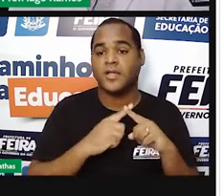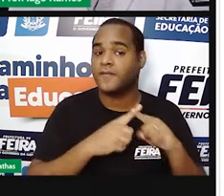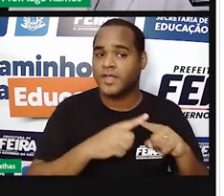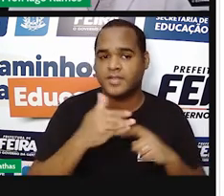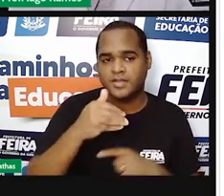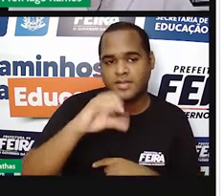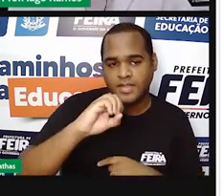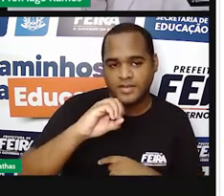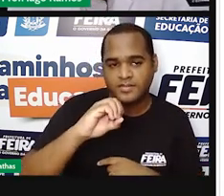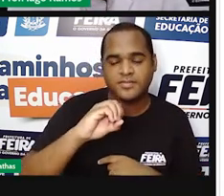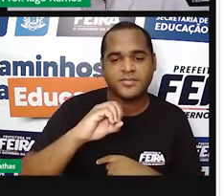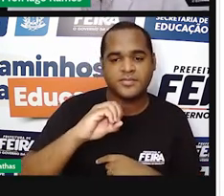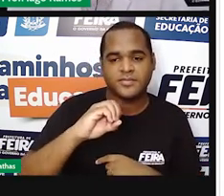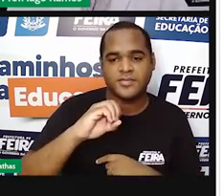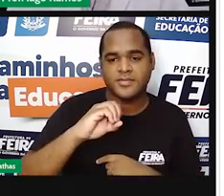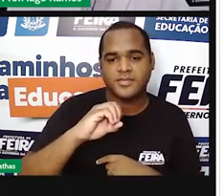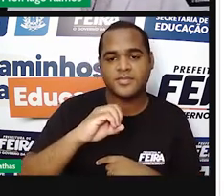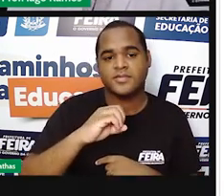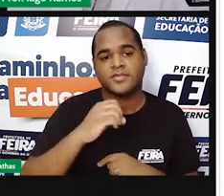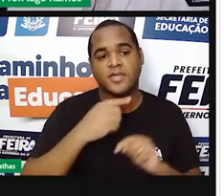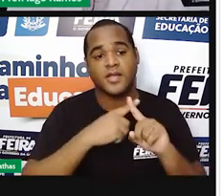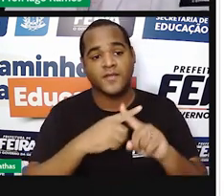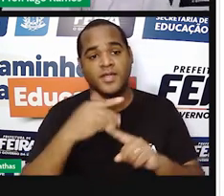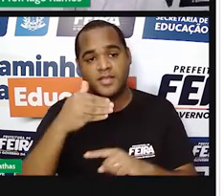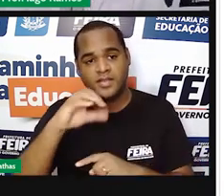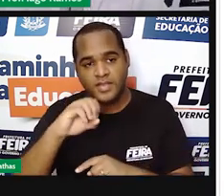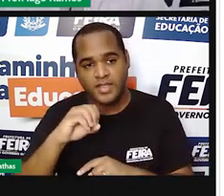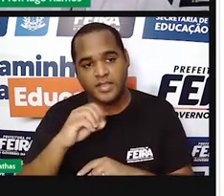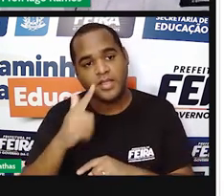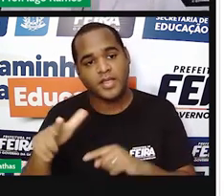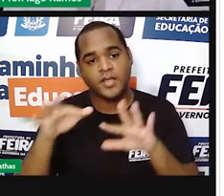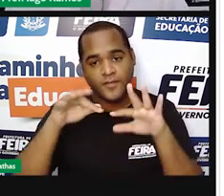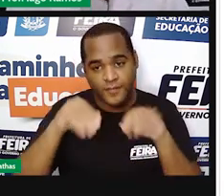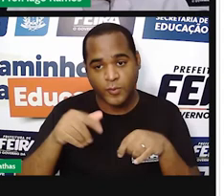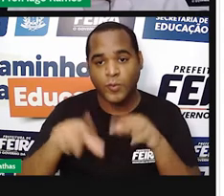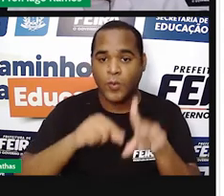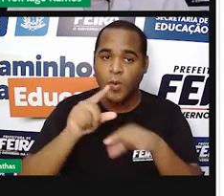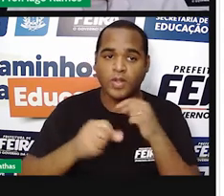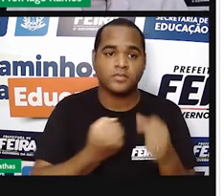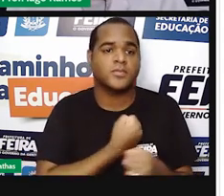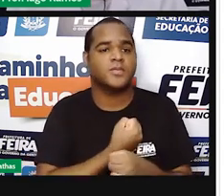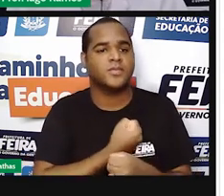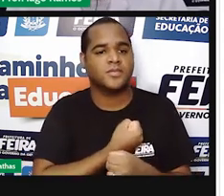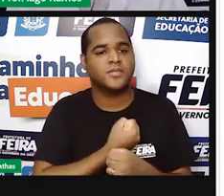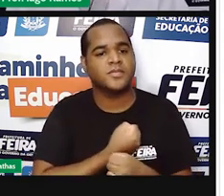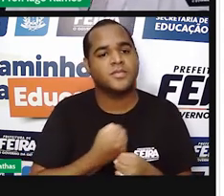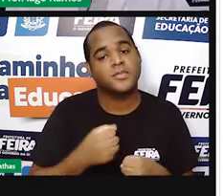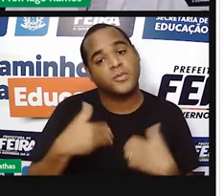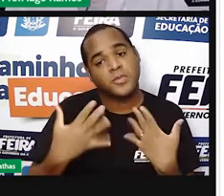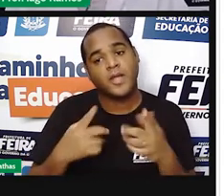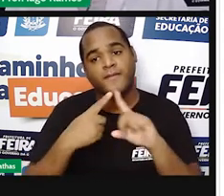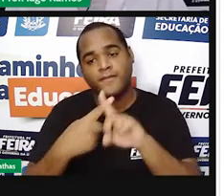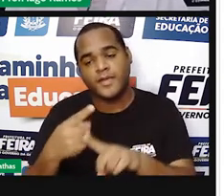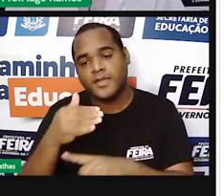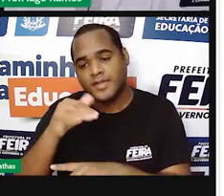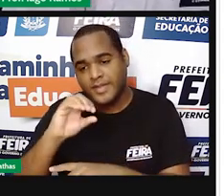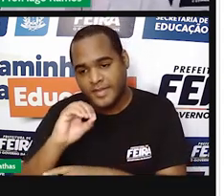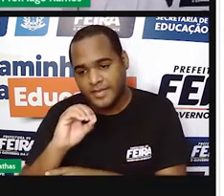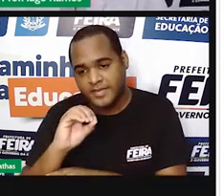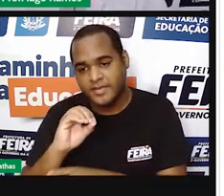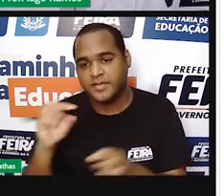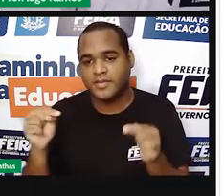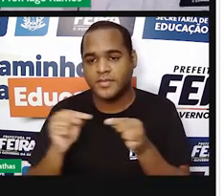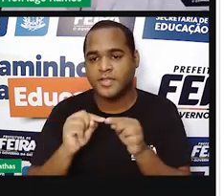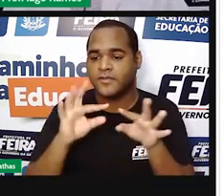vezes 10 vezes 10 para a penúltima opção de número e vezes